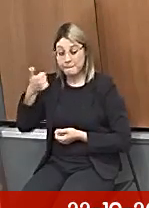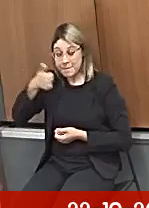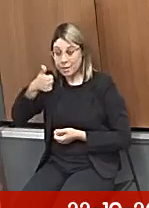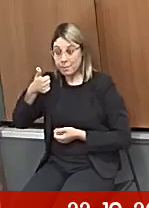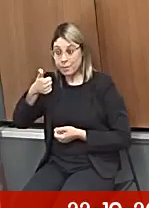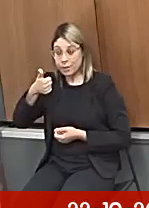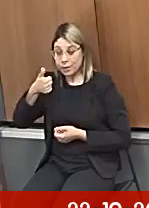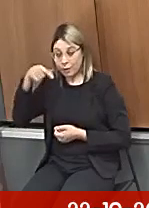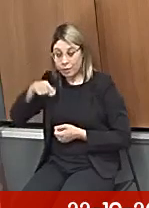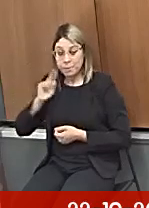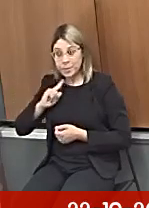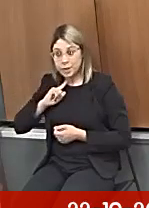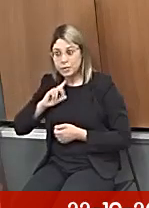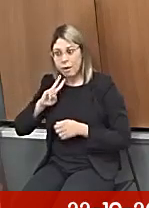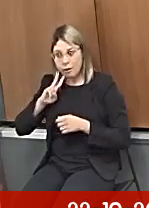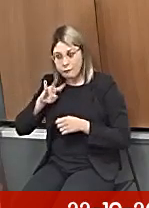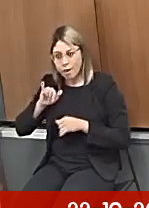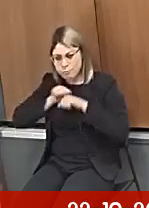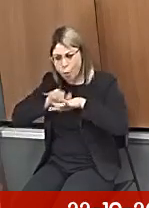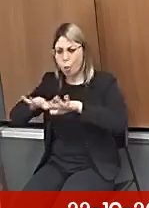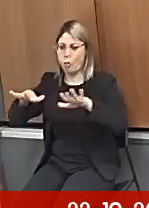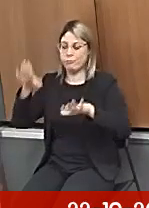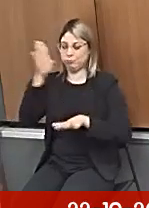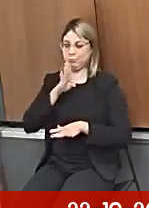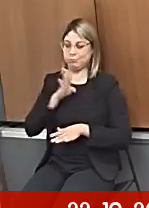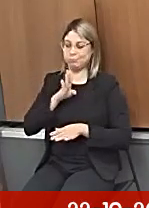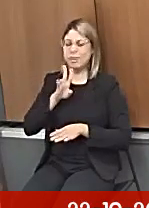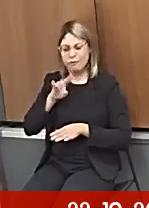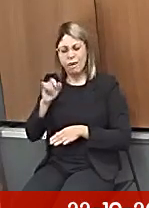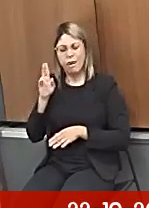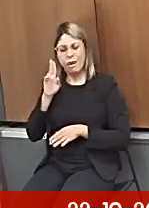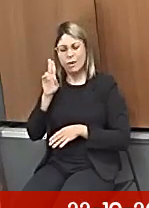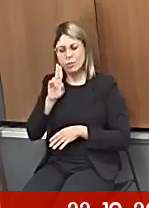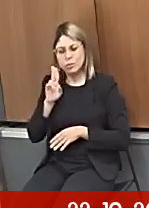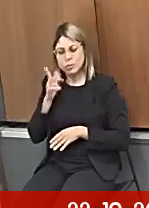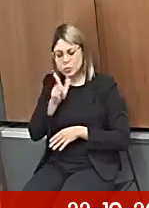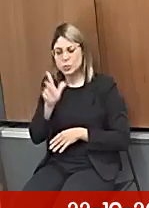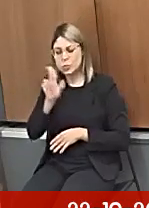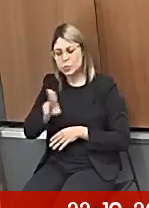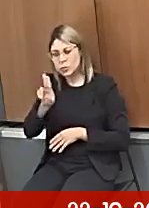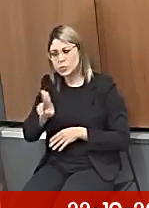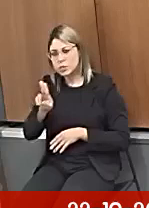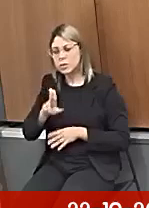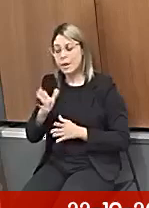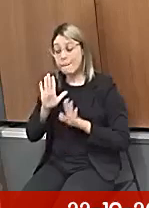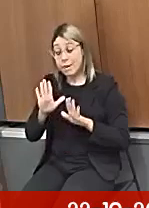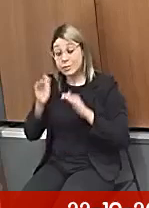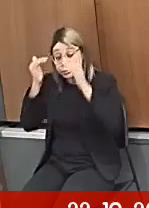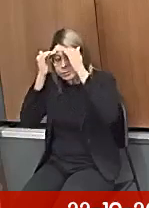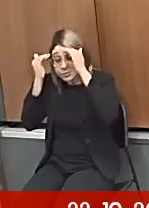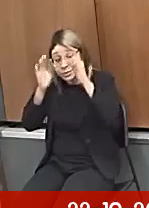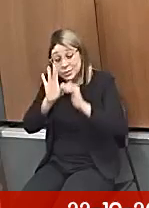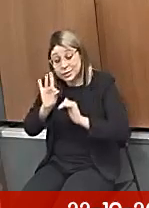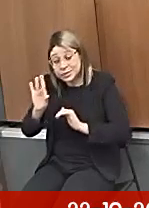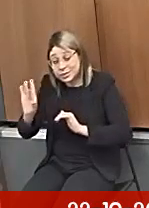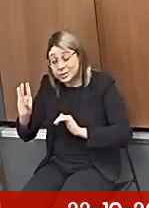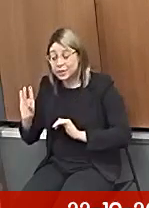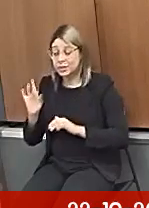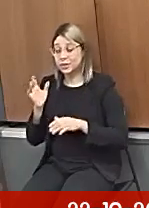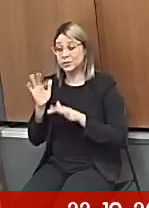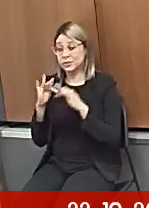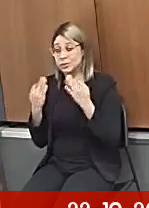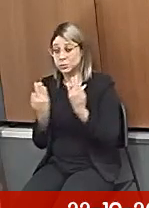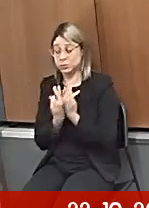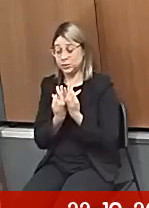pegar no Brasil todo. E aí a gente vai conseguir implementar, respeitando a singularidade das famílias e esses receios